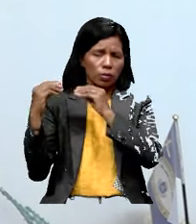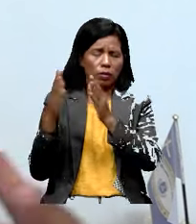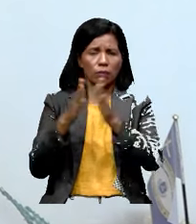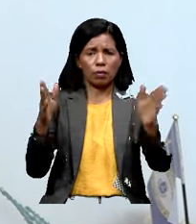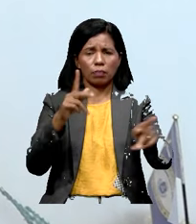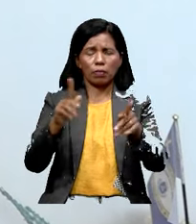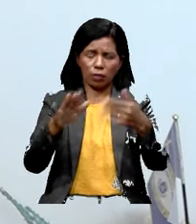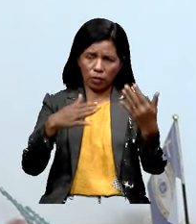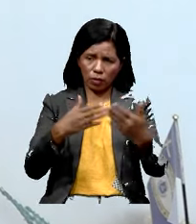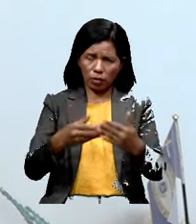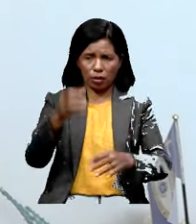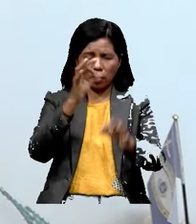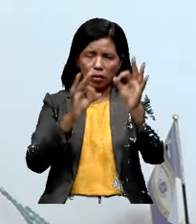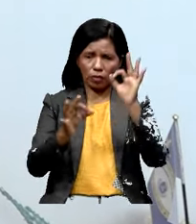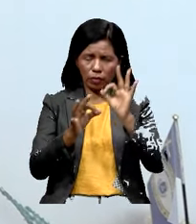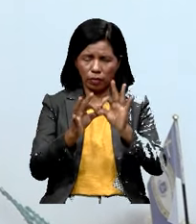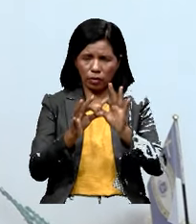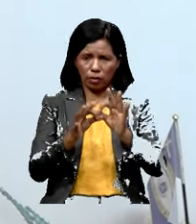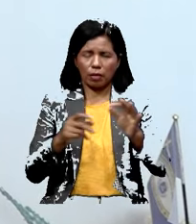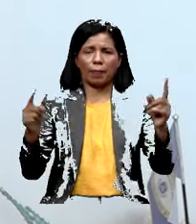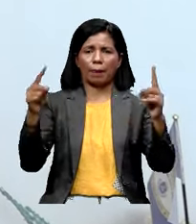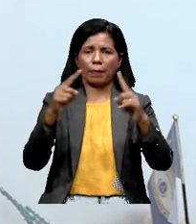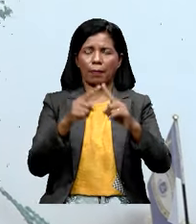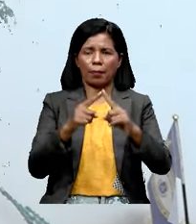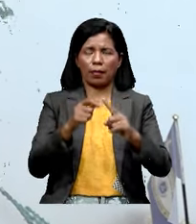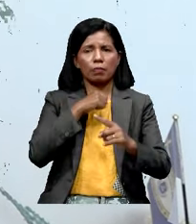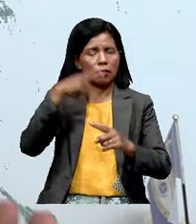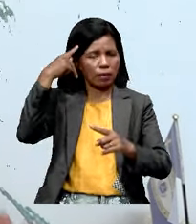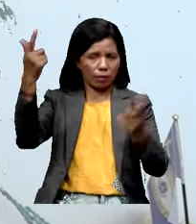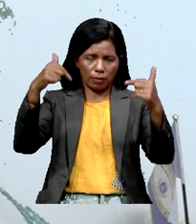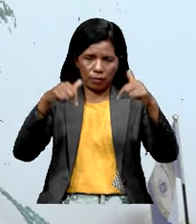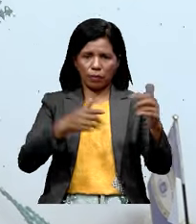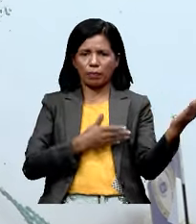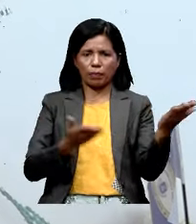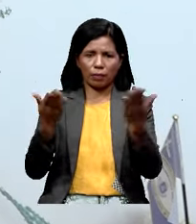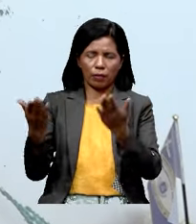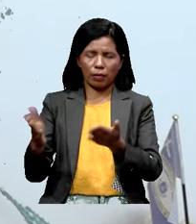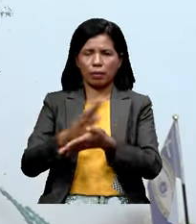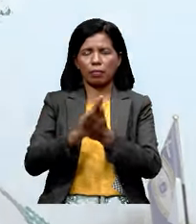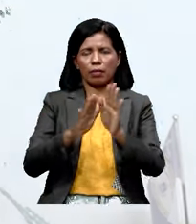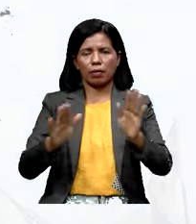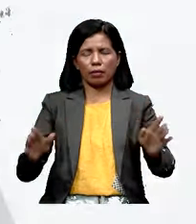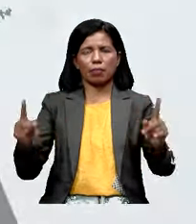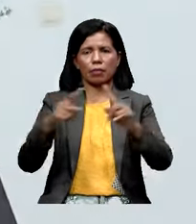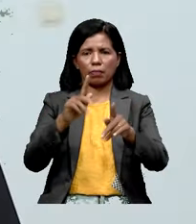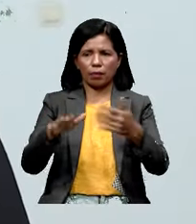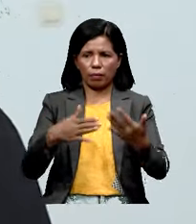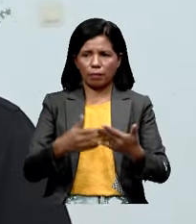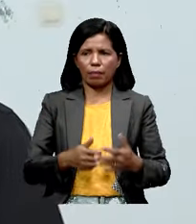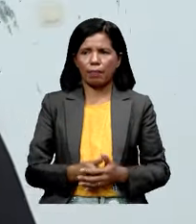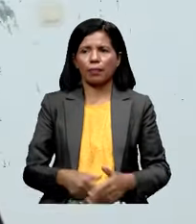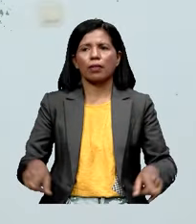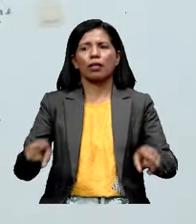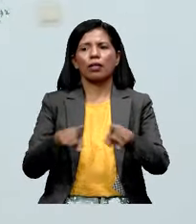tu hi ir fe, fear, bai he amu papa maine bele lori, pas nurame bai mo.